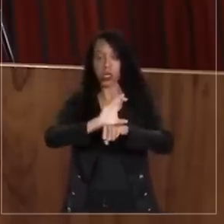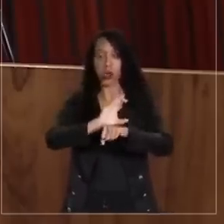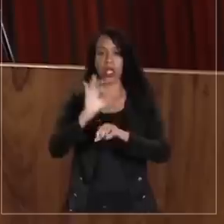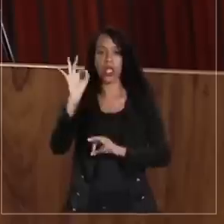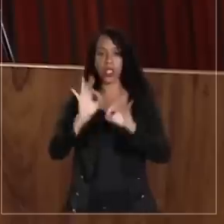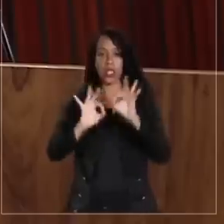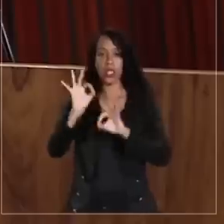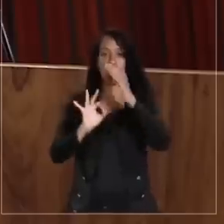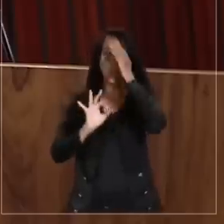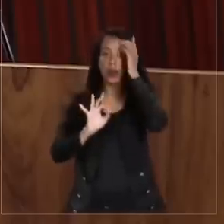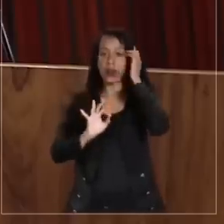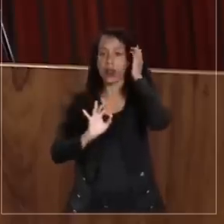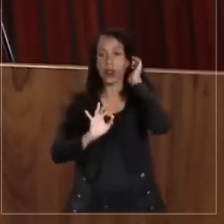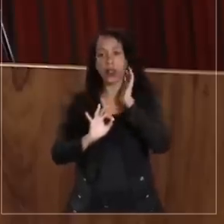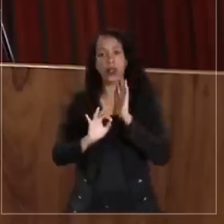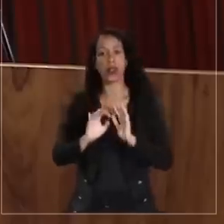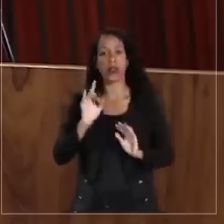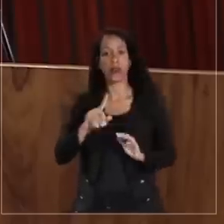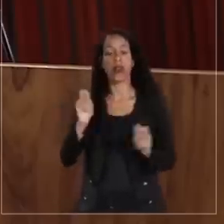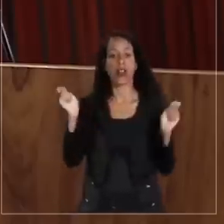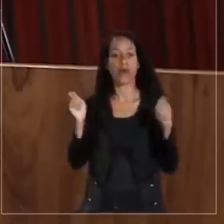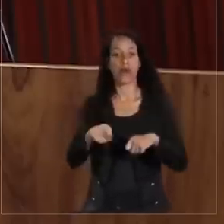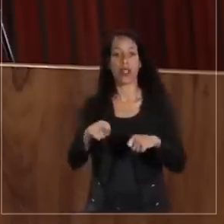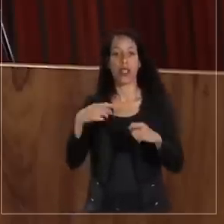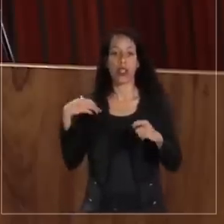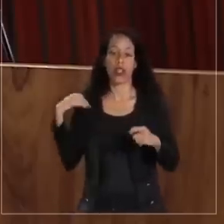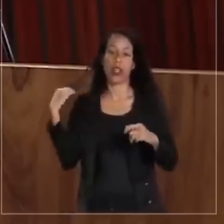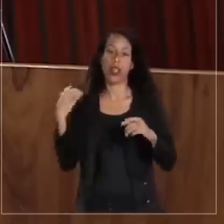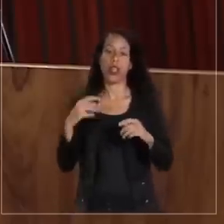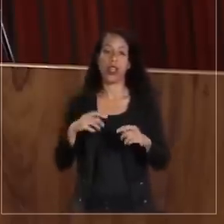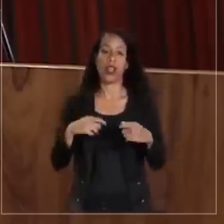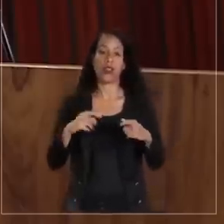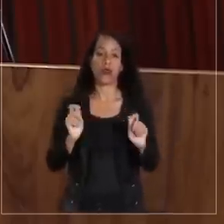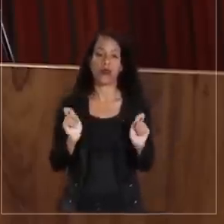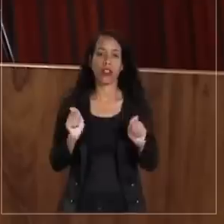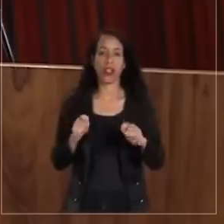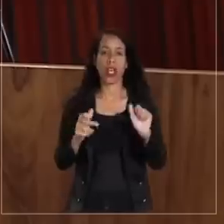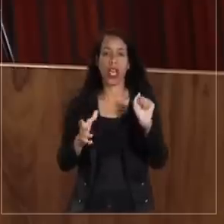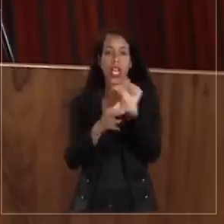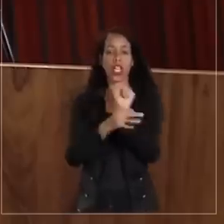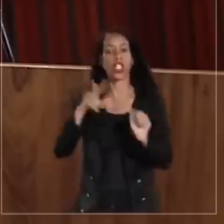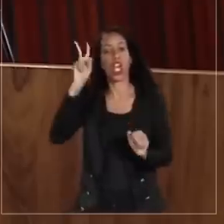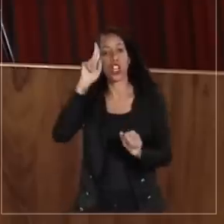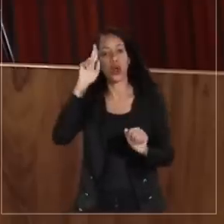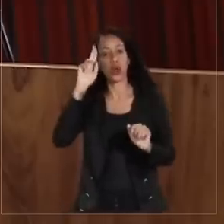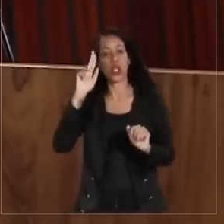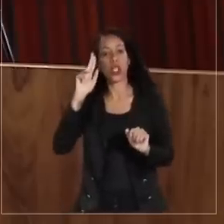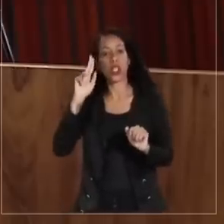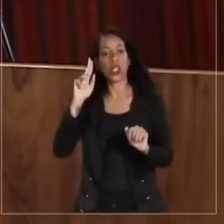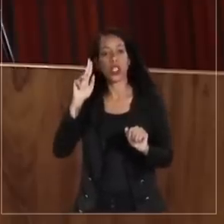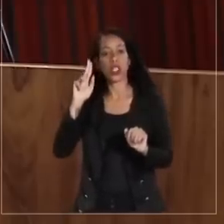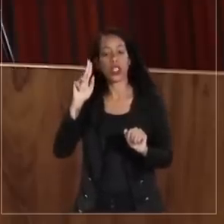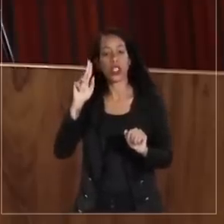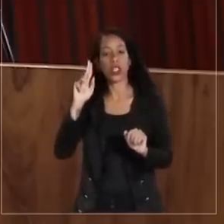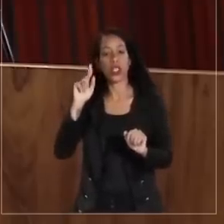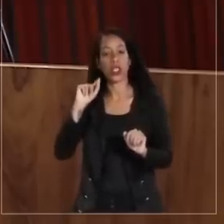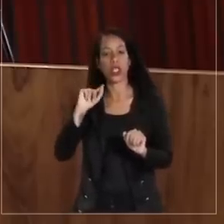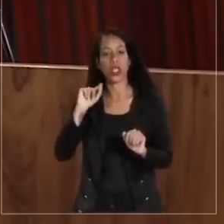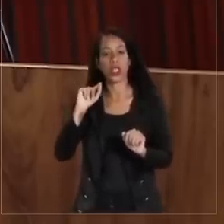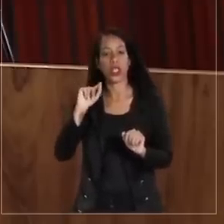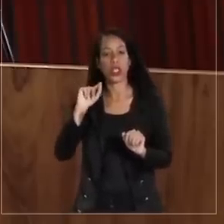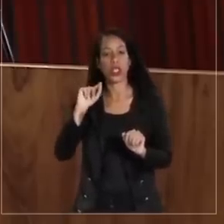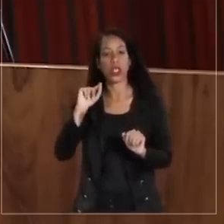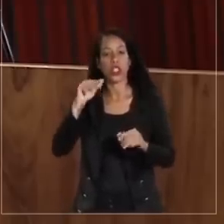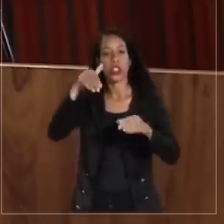trata, como eu acabei de dizer, exatamente da possibilidade de, ou da necessidade de se garantir a normalidade e a legitimidade